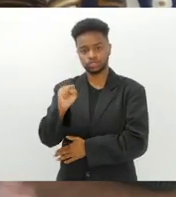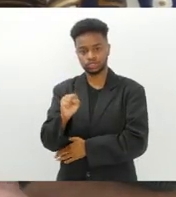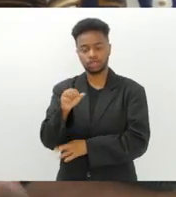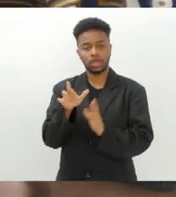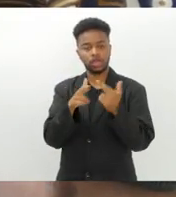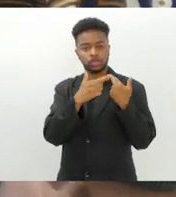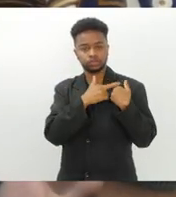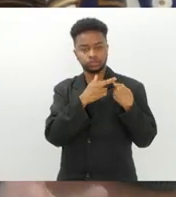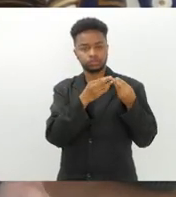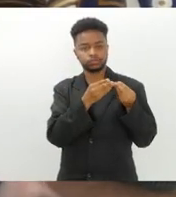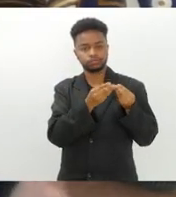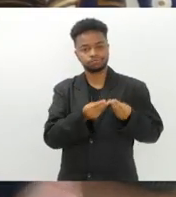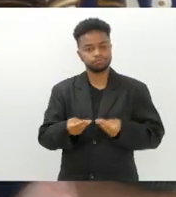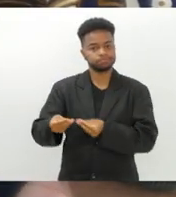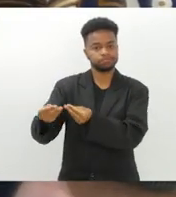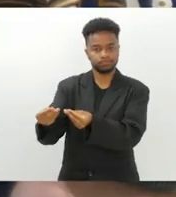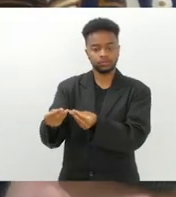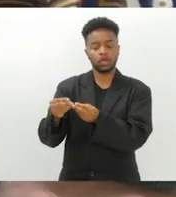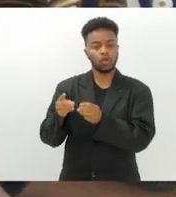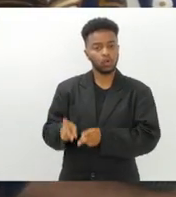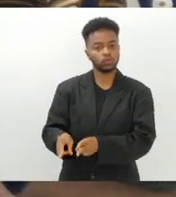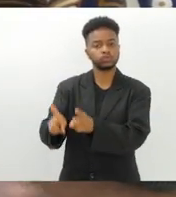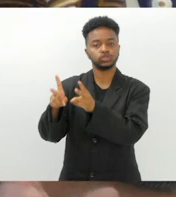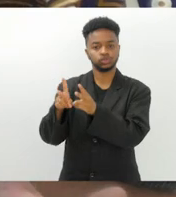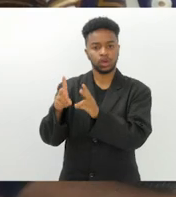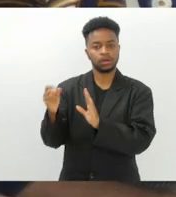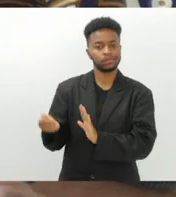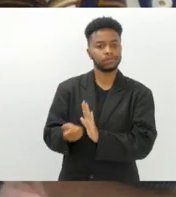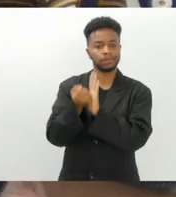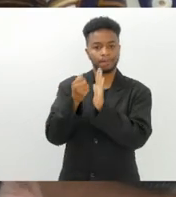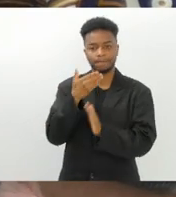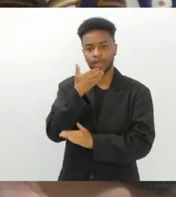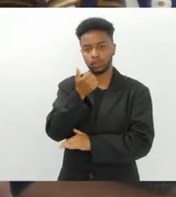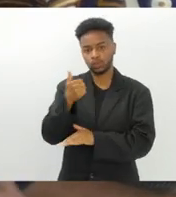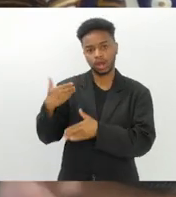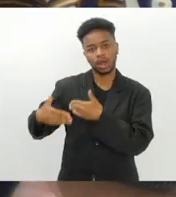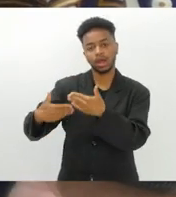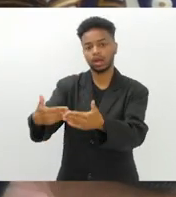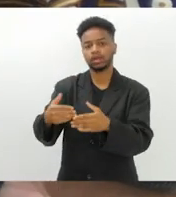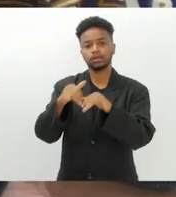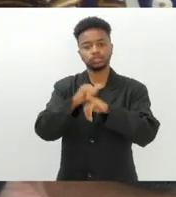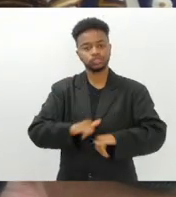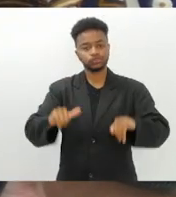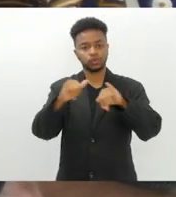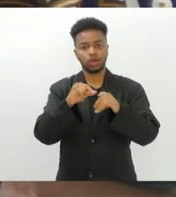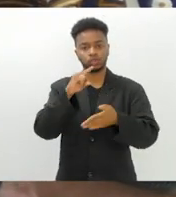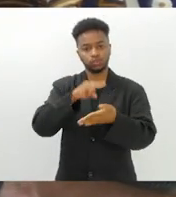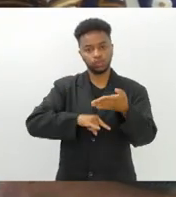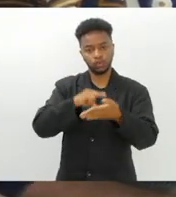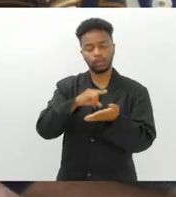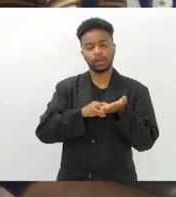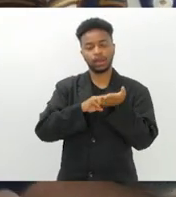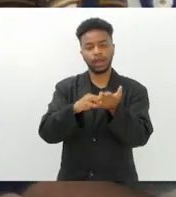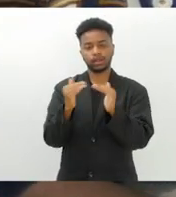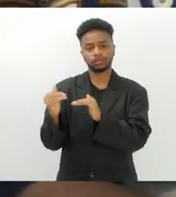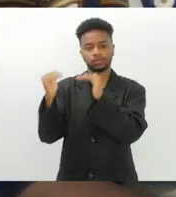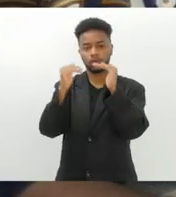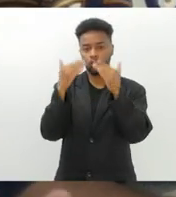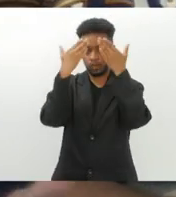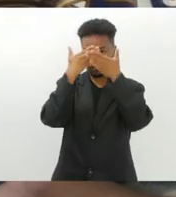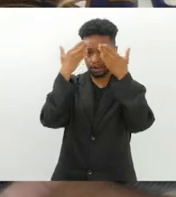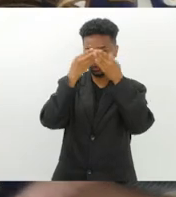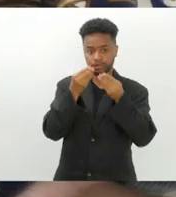dar continuidade a esse legado, de melhorar, de aprimorar e de divulgar o documento Carta Magna da Umbanda para 3